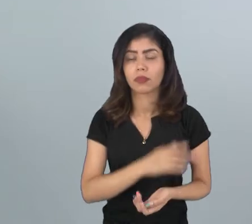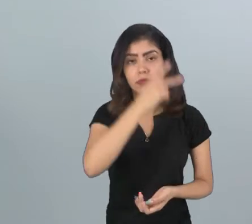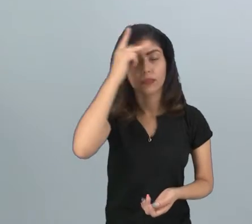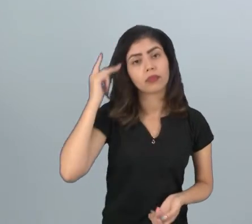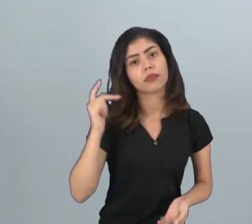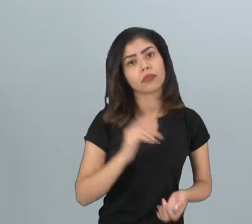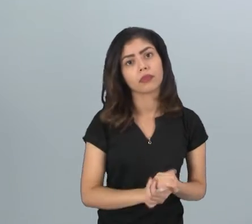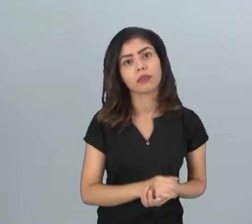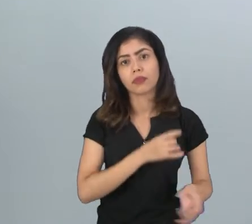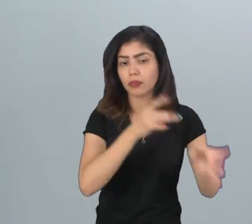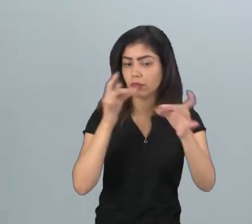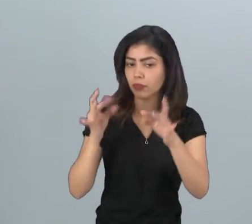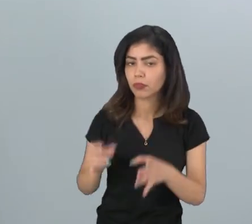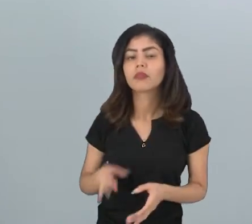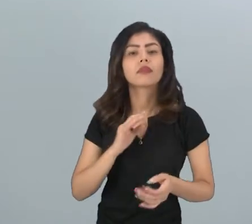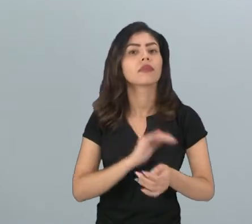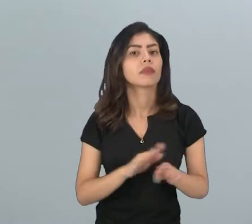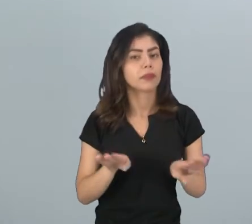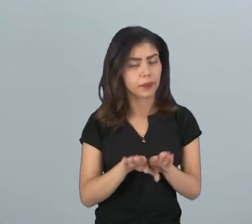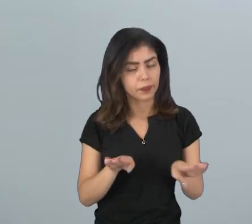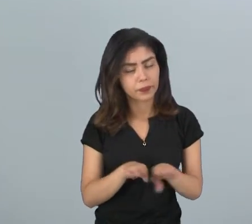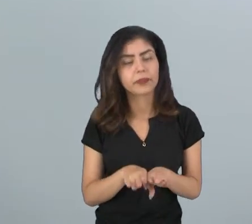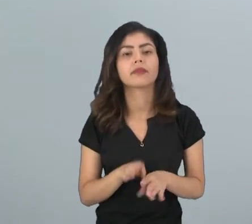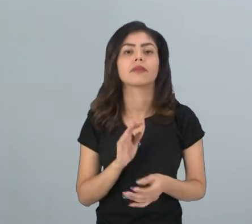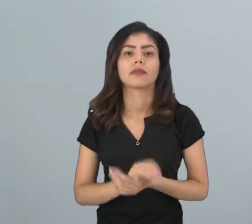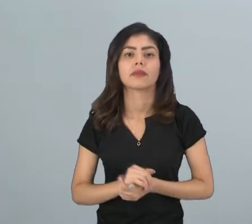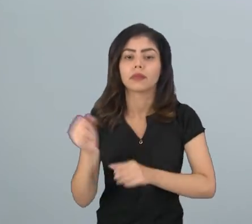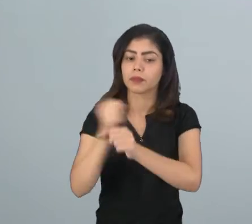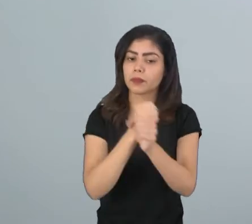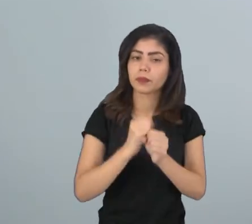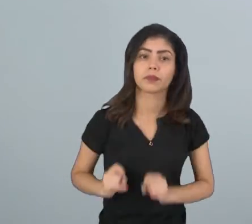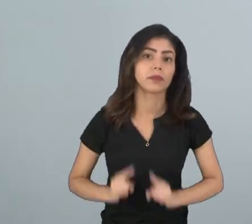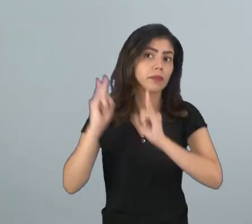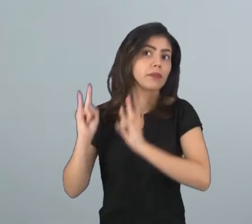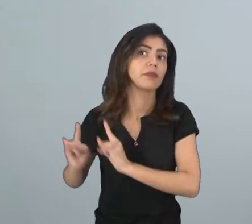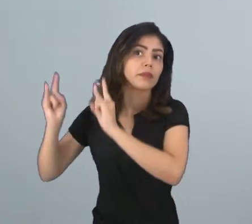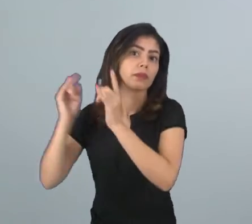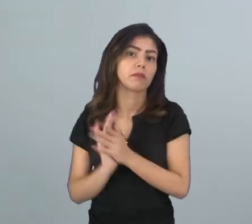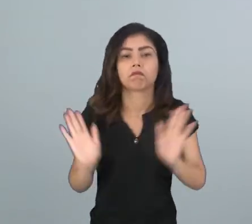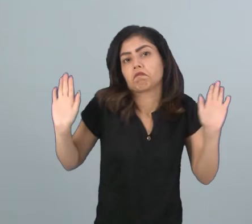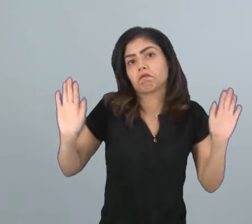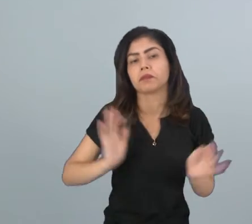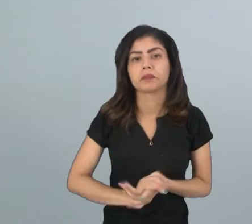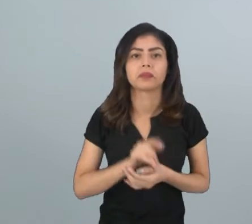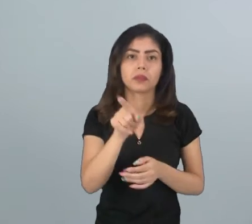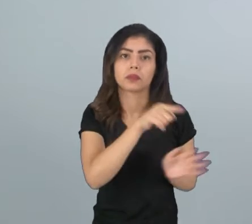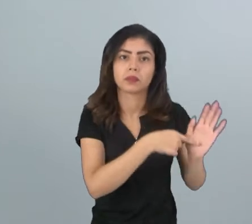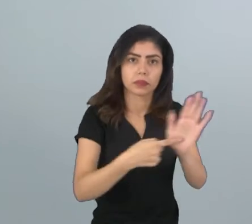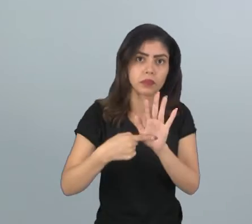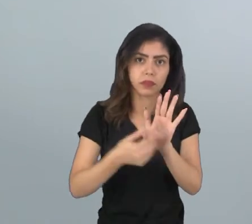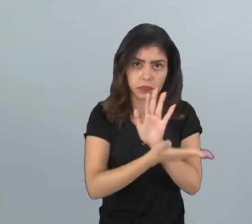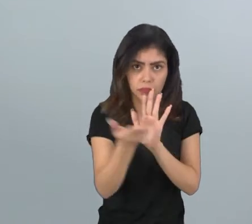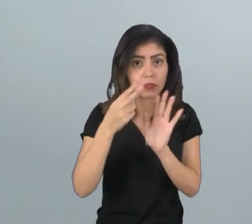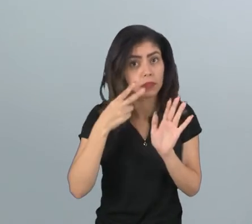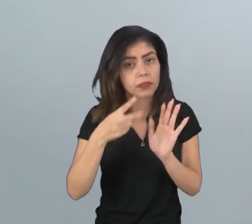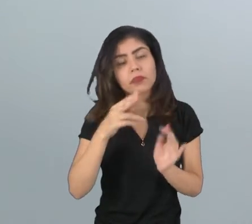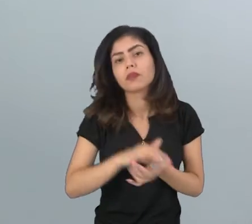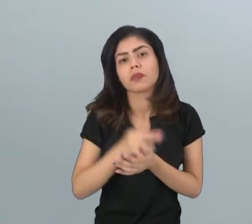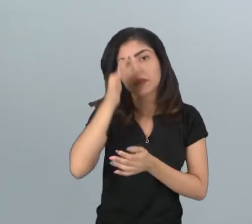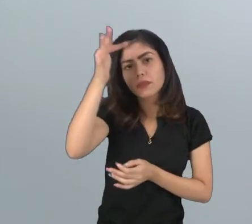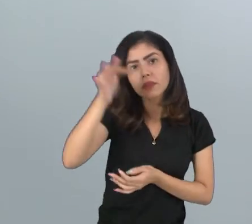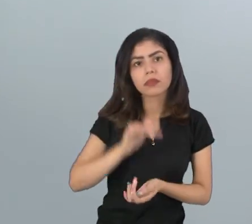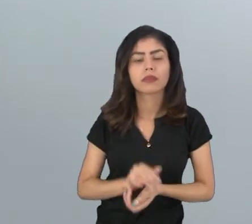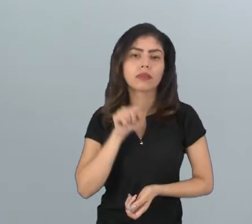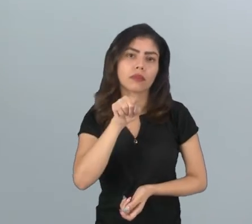empreendimentos imobiliários, vender para comércios, às vezes construção de prédios, enfim. Então essa é uma ilustração para você ver que no